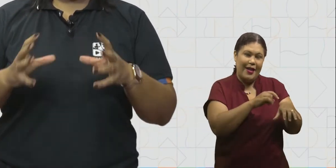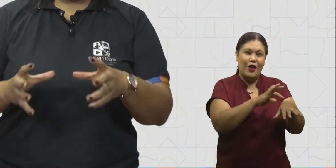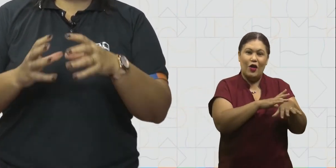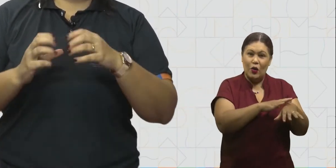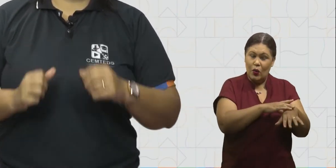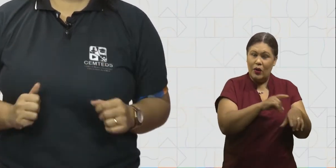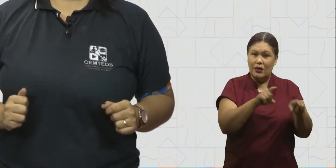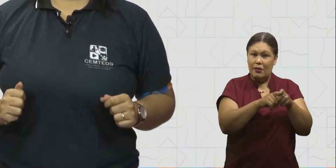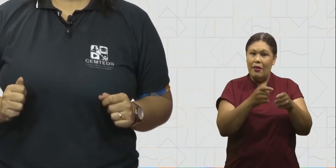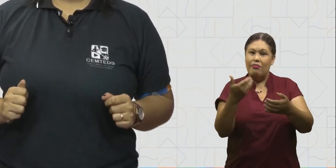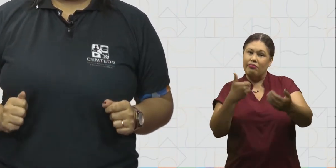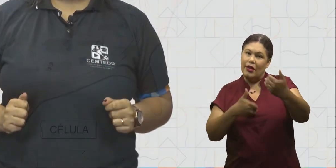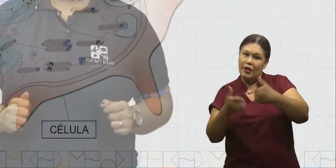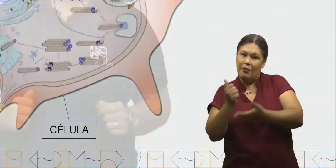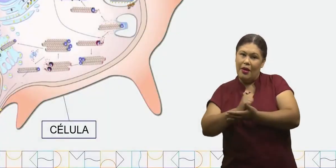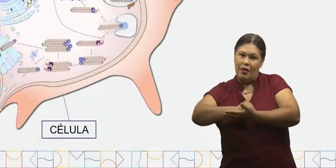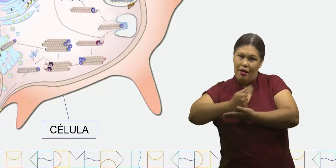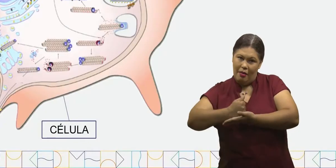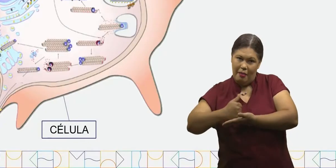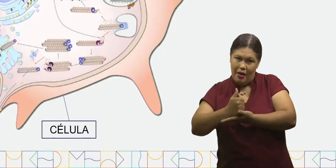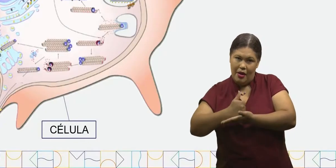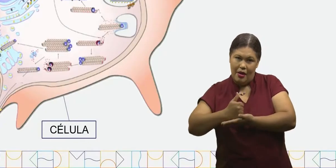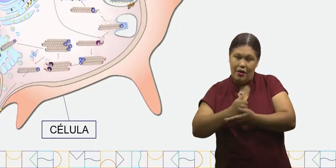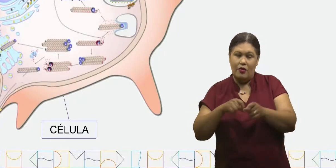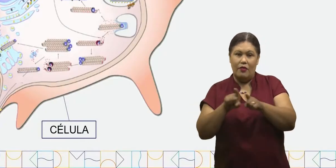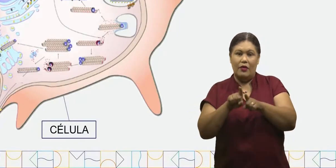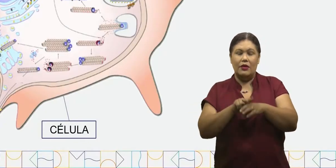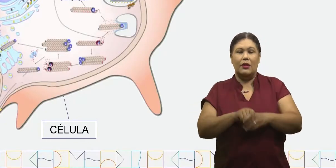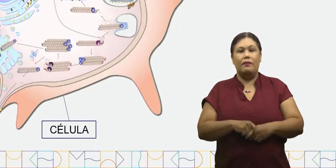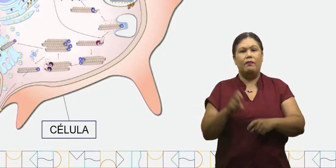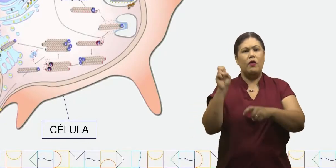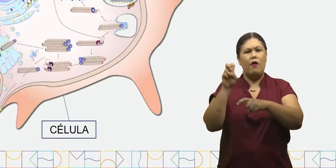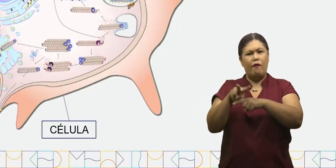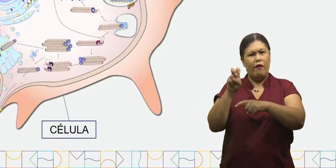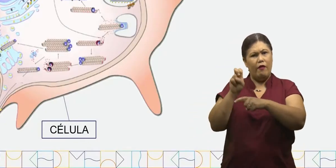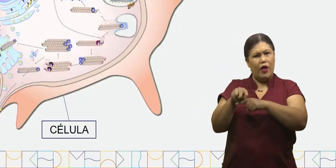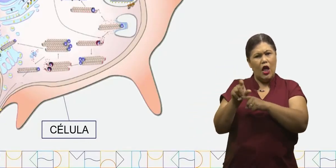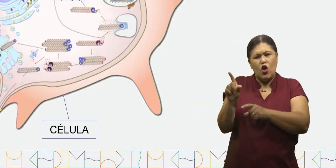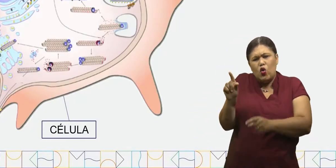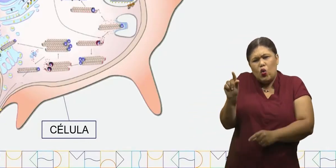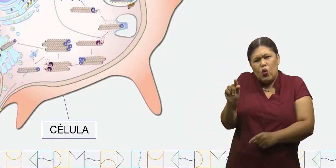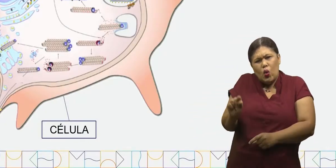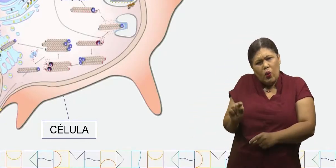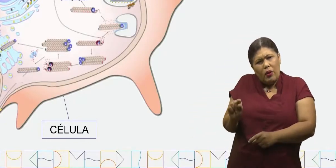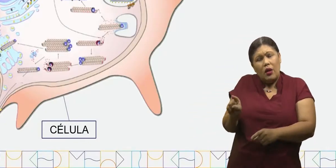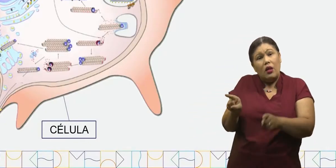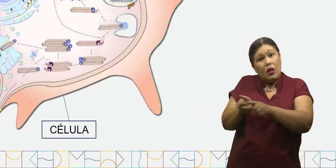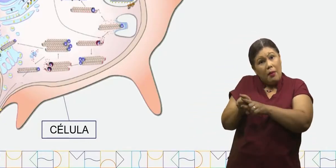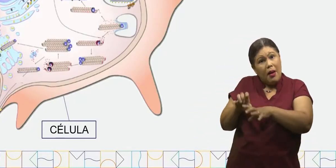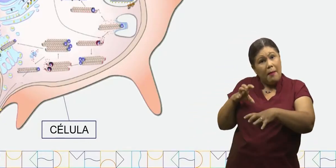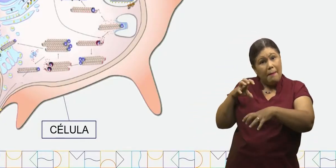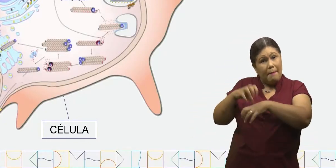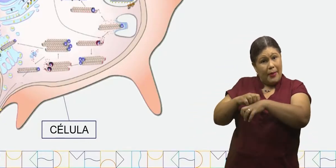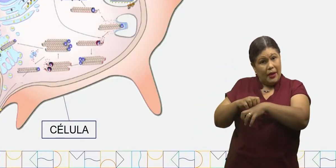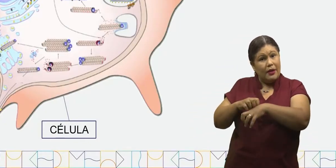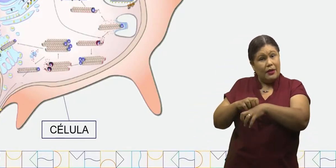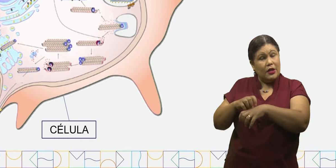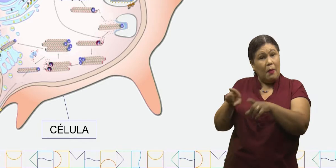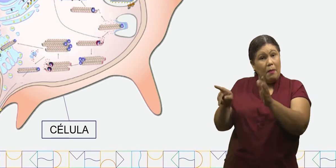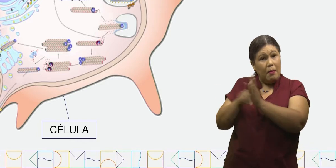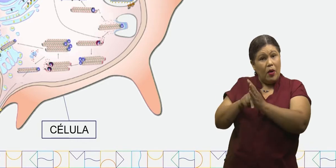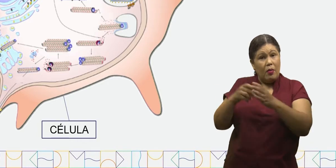tratamentos eficientes para combatê-los. Os vírus são seres pequenos, considerados parasitas